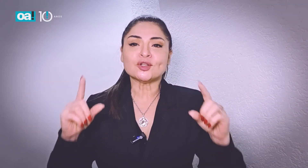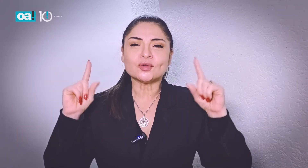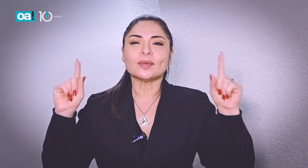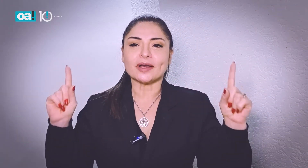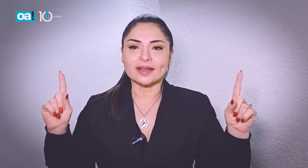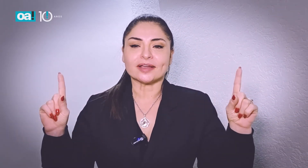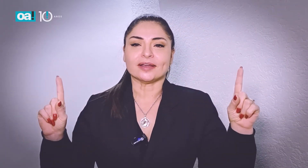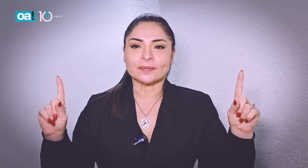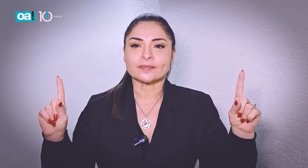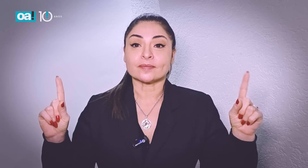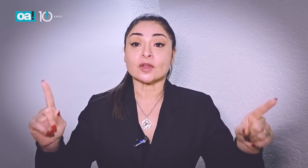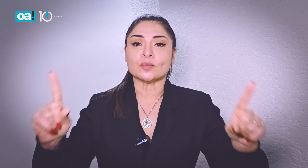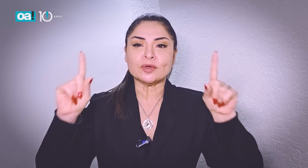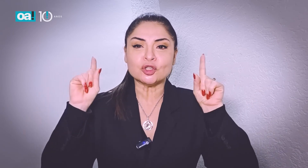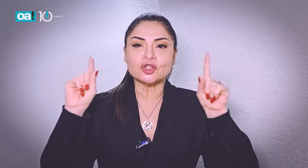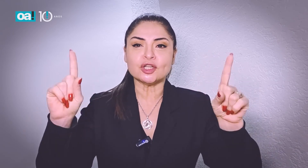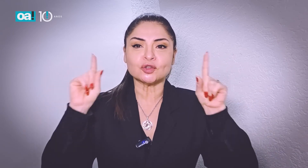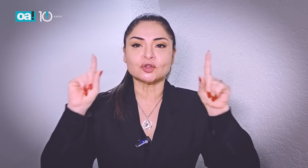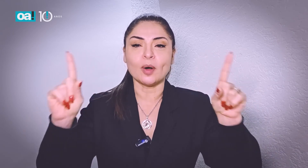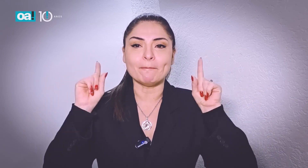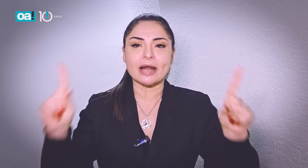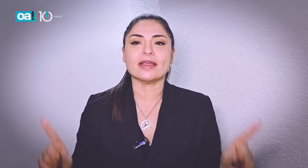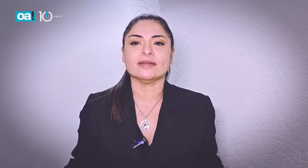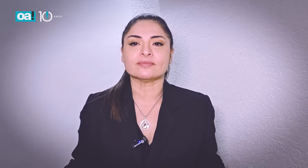me desdobrei aqui.